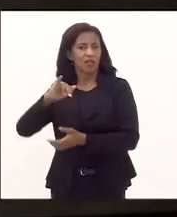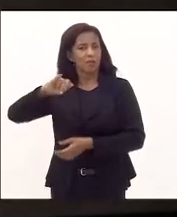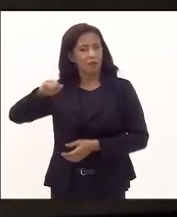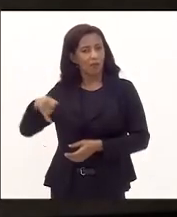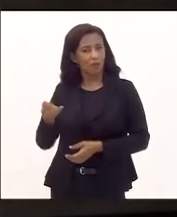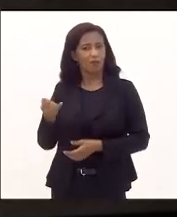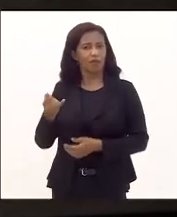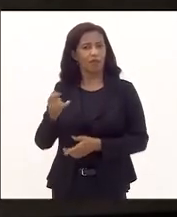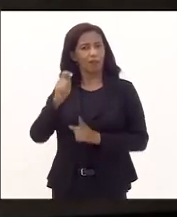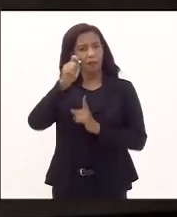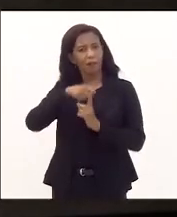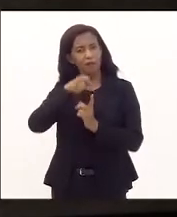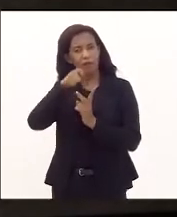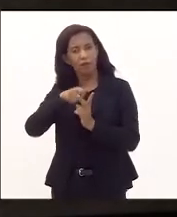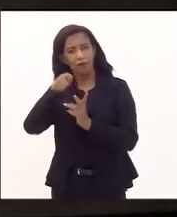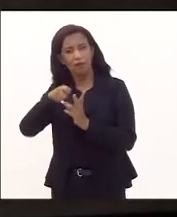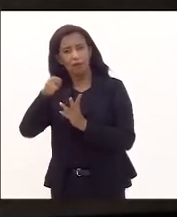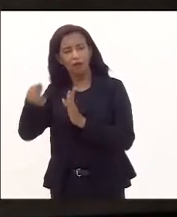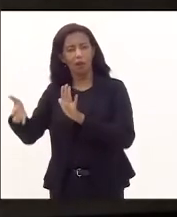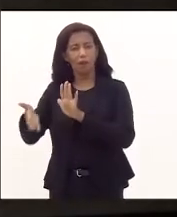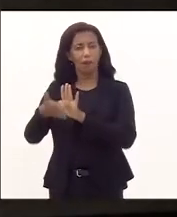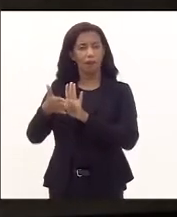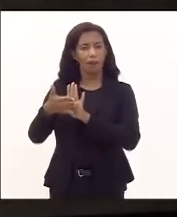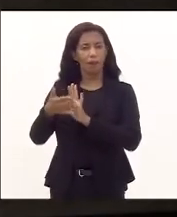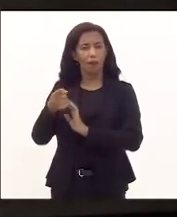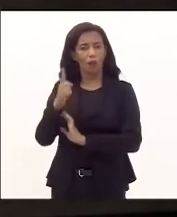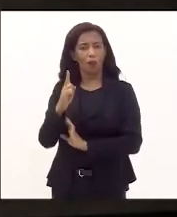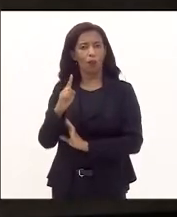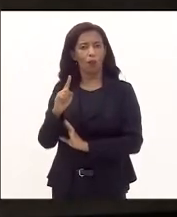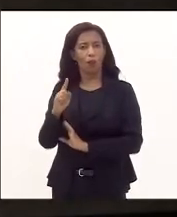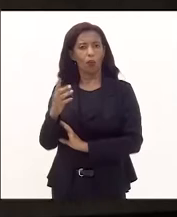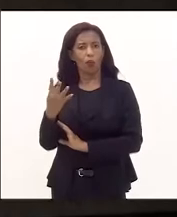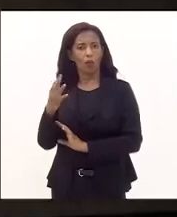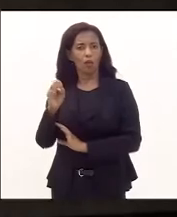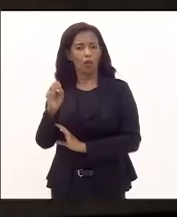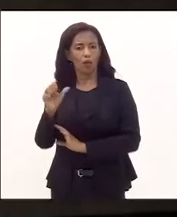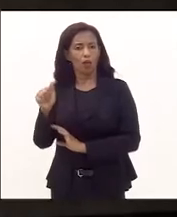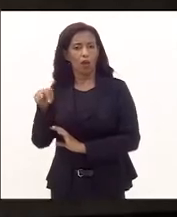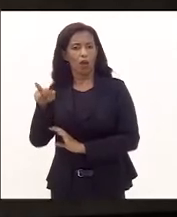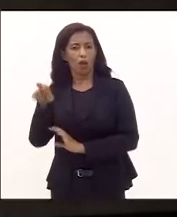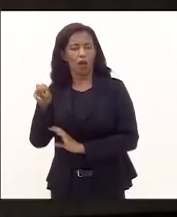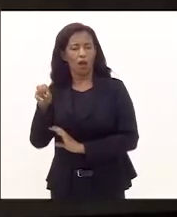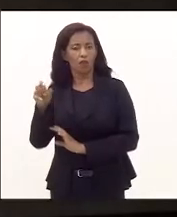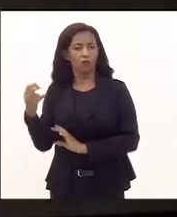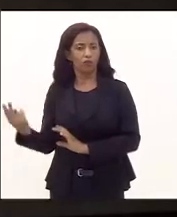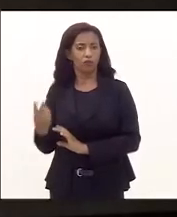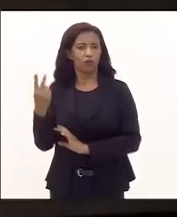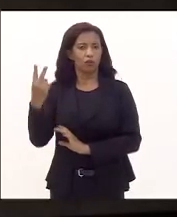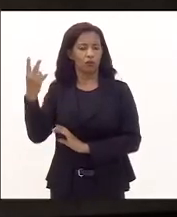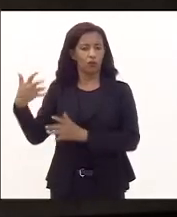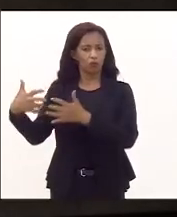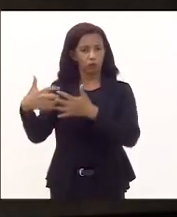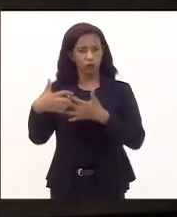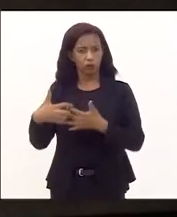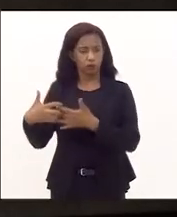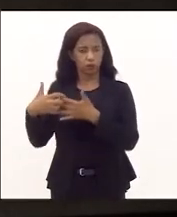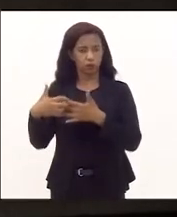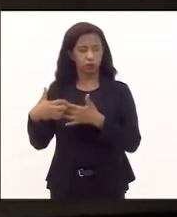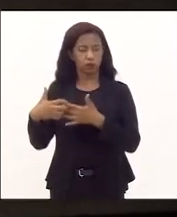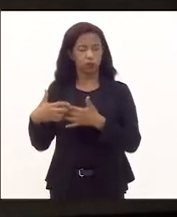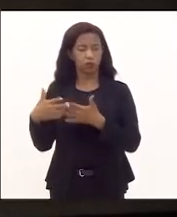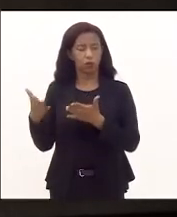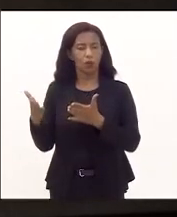aproveitado mensalmente na proporção de 1/48 do valor da isenção. Então, com